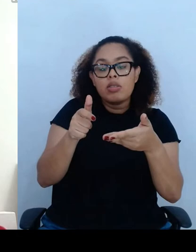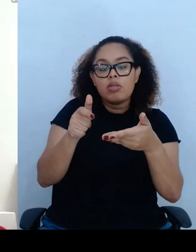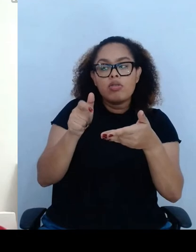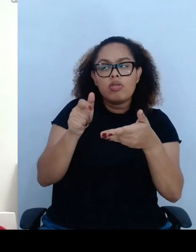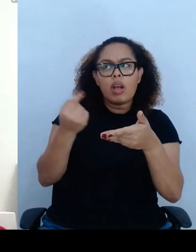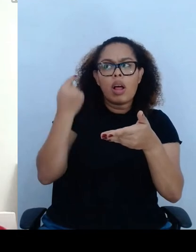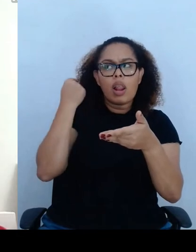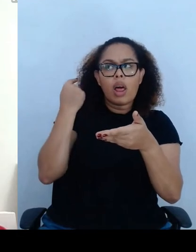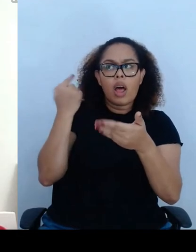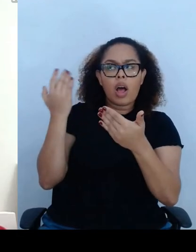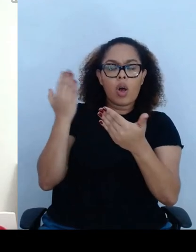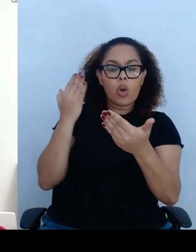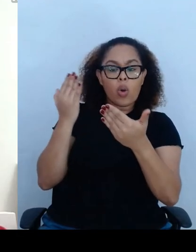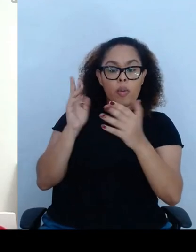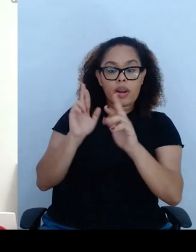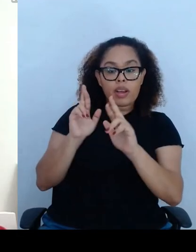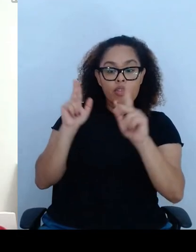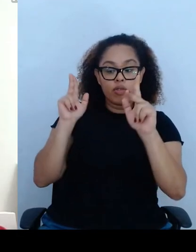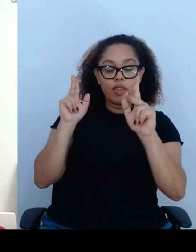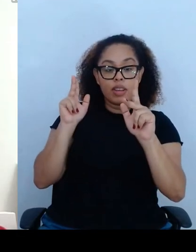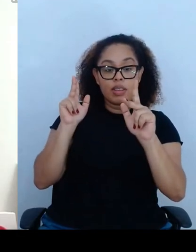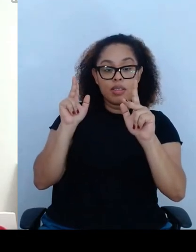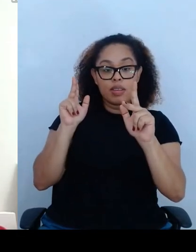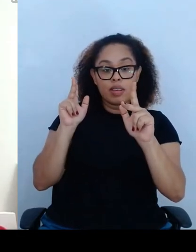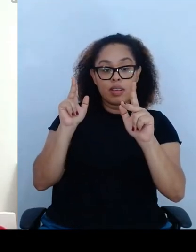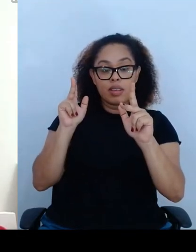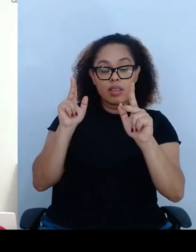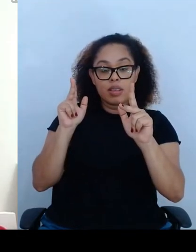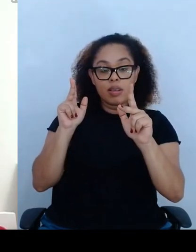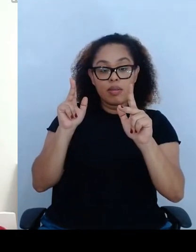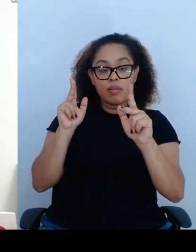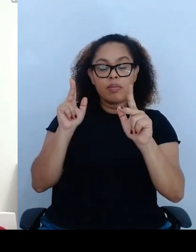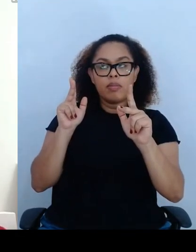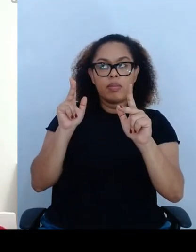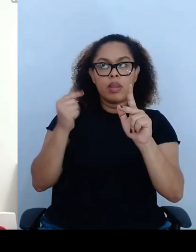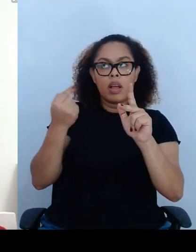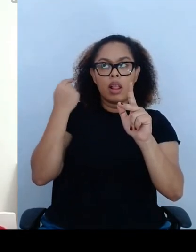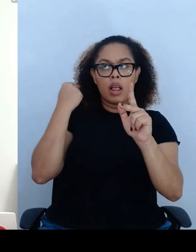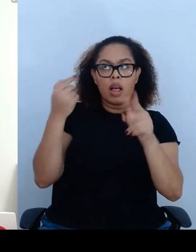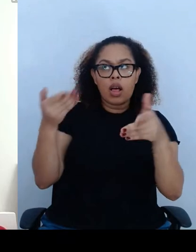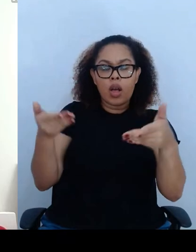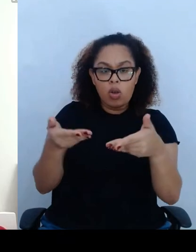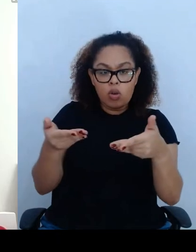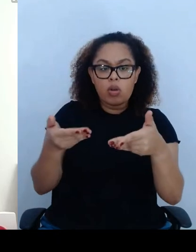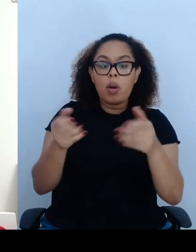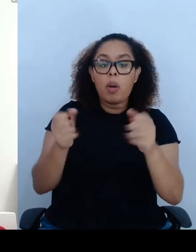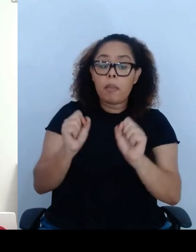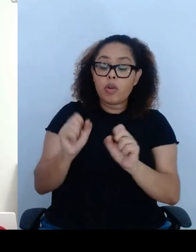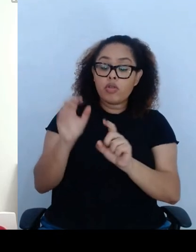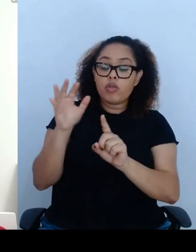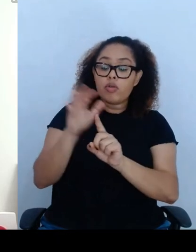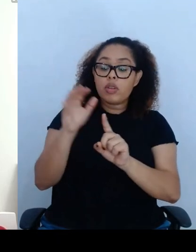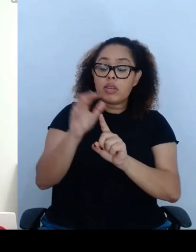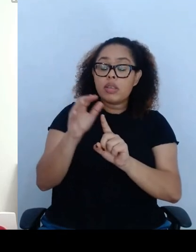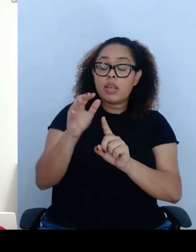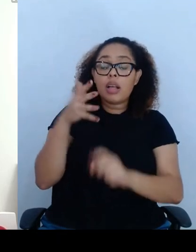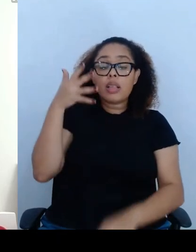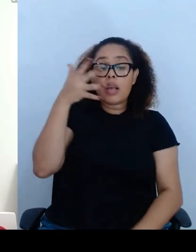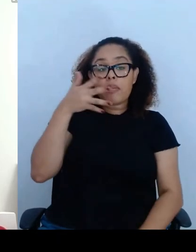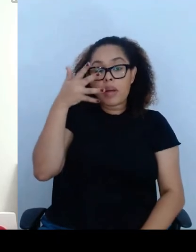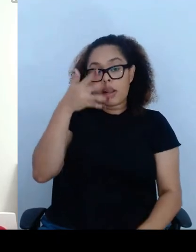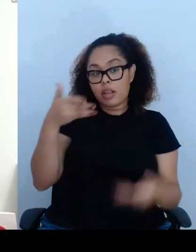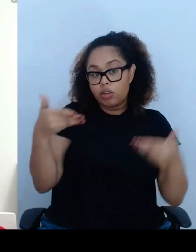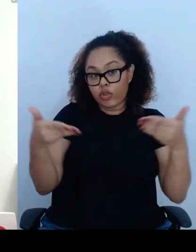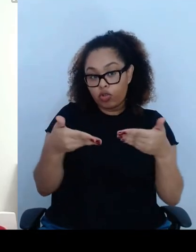as diferenças entre aquela época e o atual são coisas que talvez apareçam ao longo da apresentação tem algumas coisas